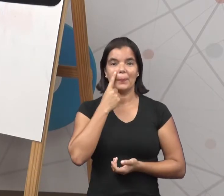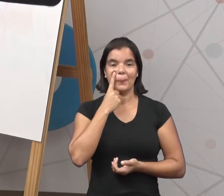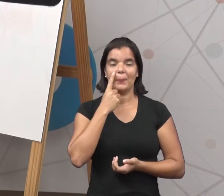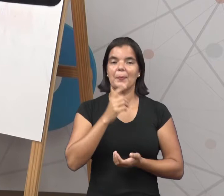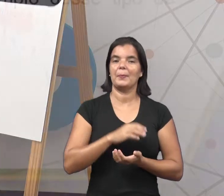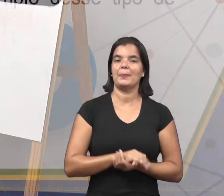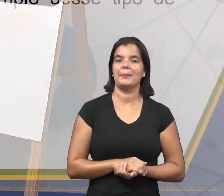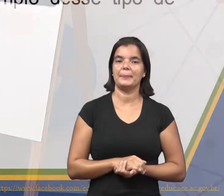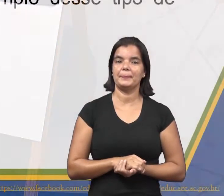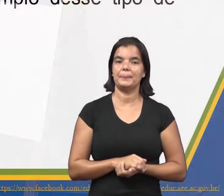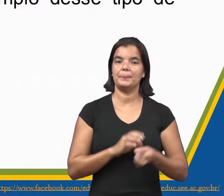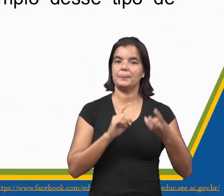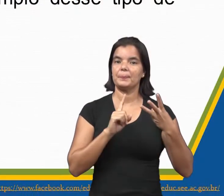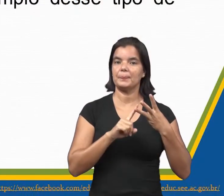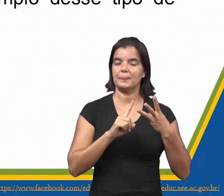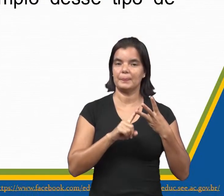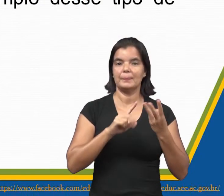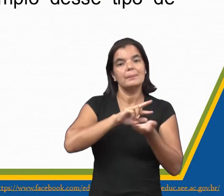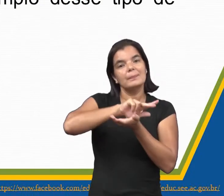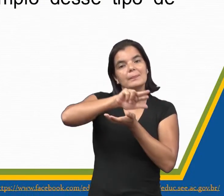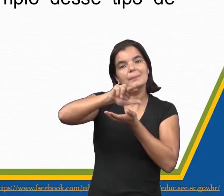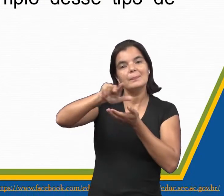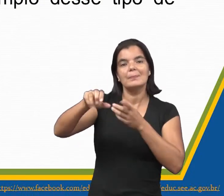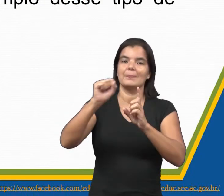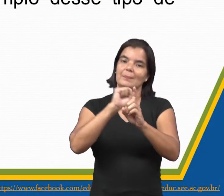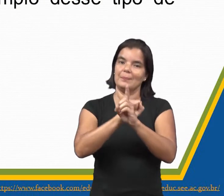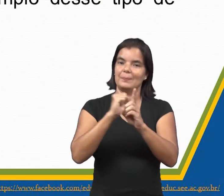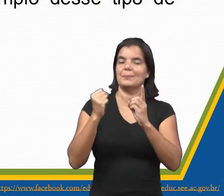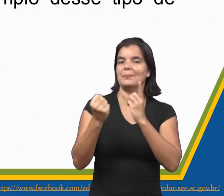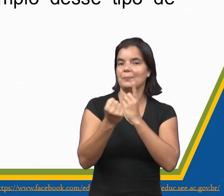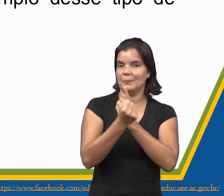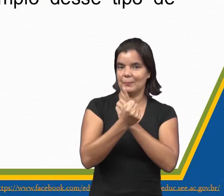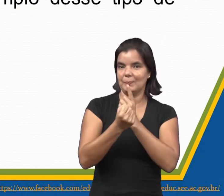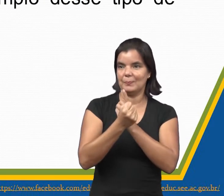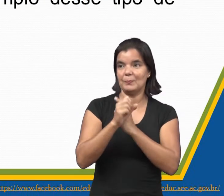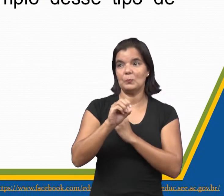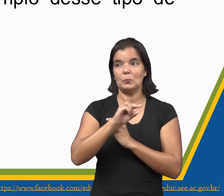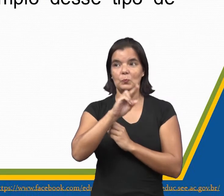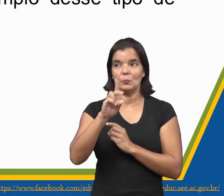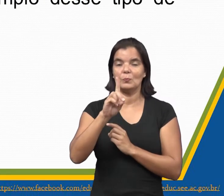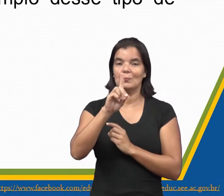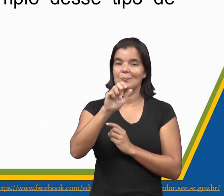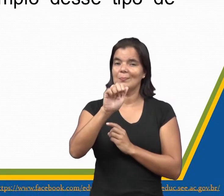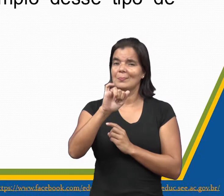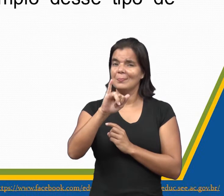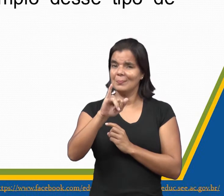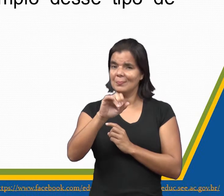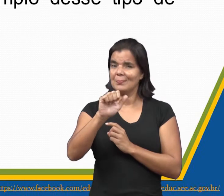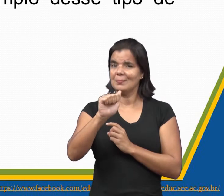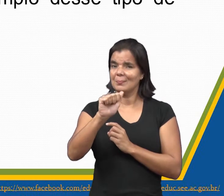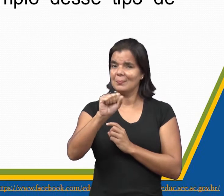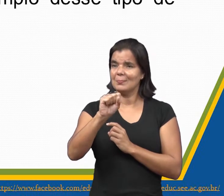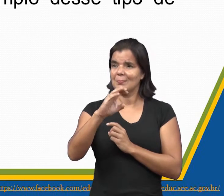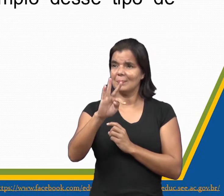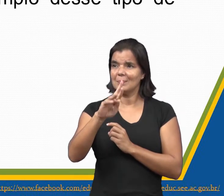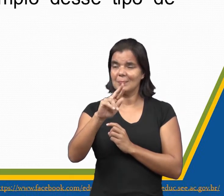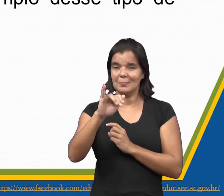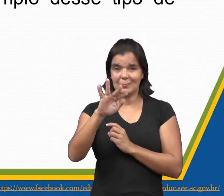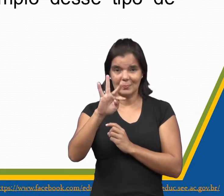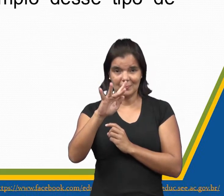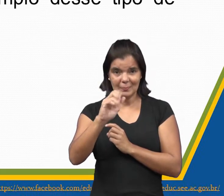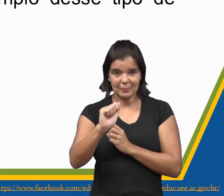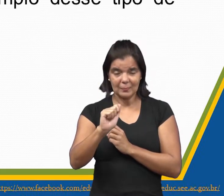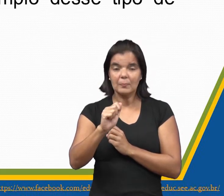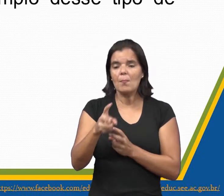continuando. 3. Variação social ou diastrática. O que é isso? Ela é percebida segundo